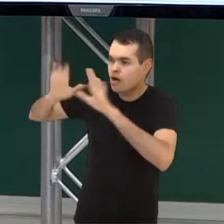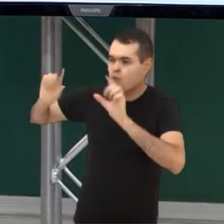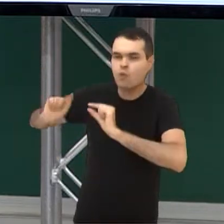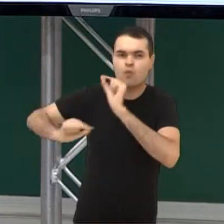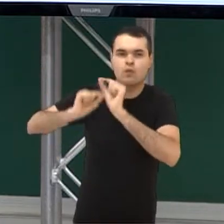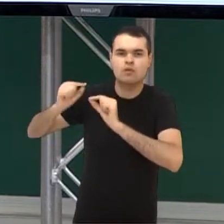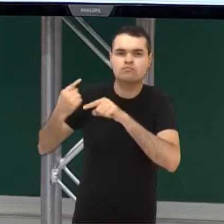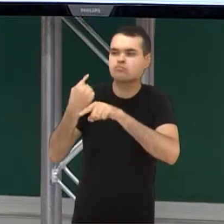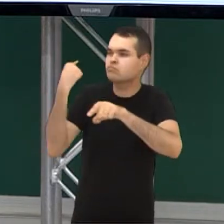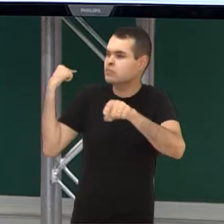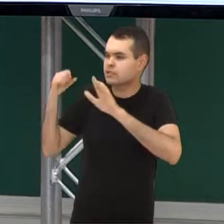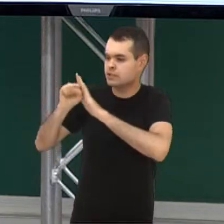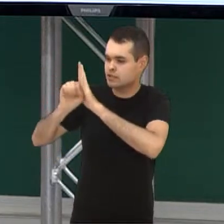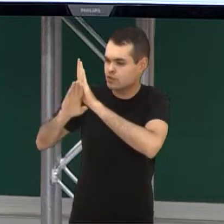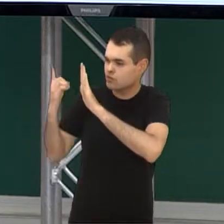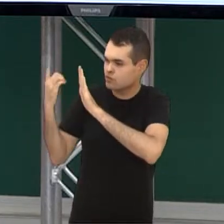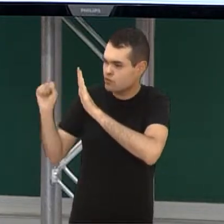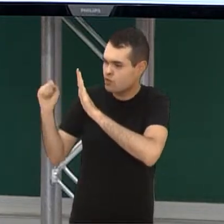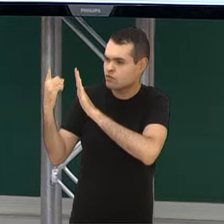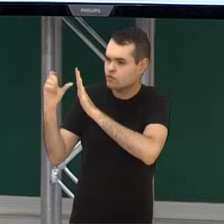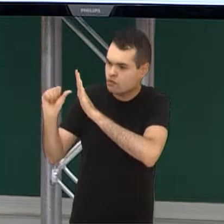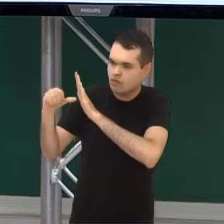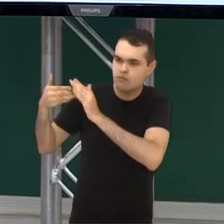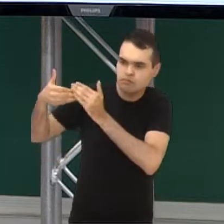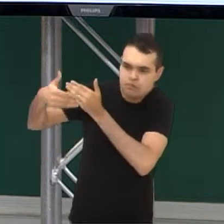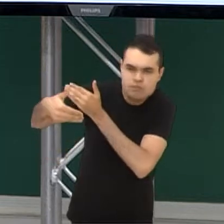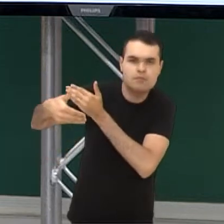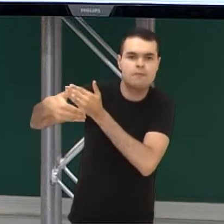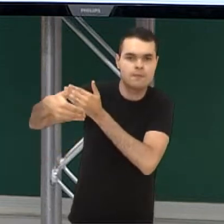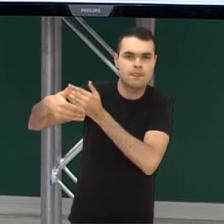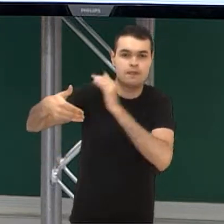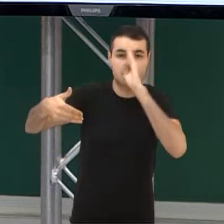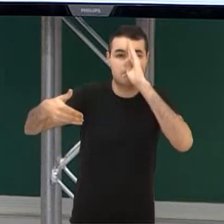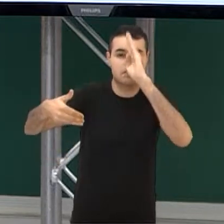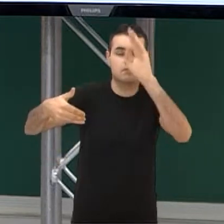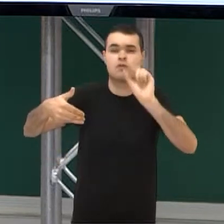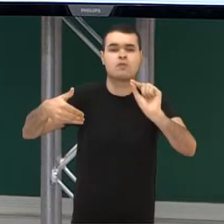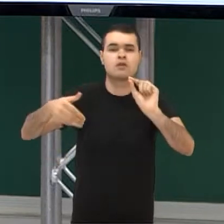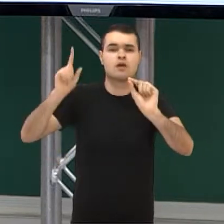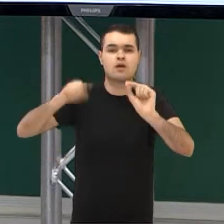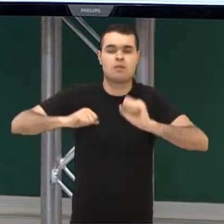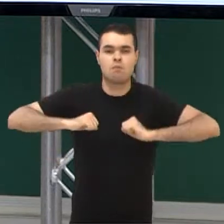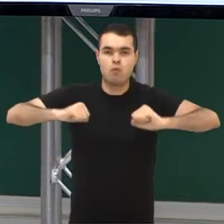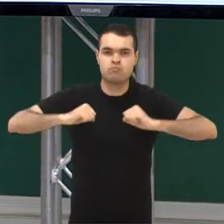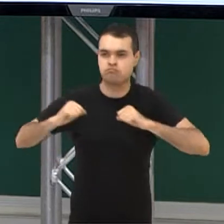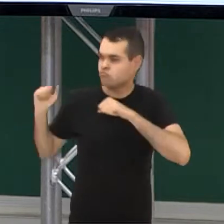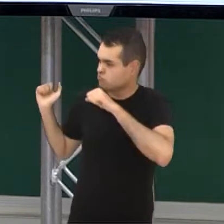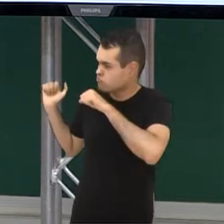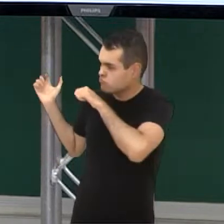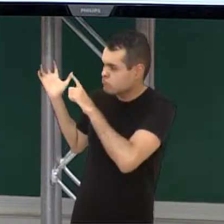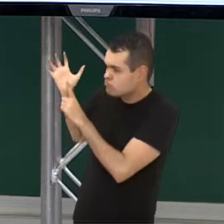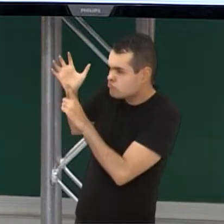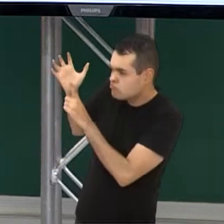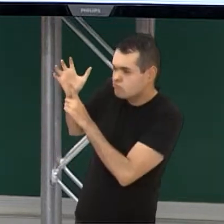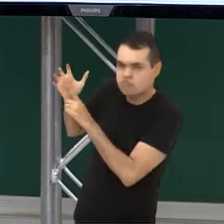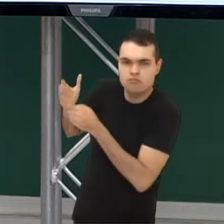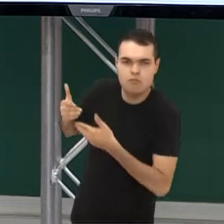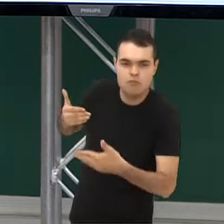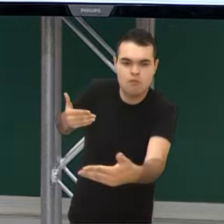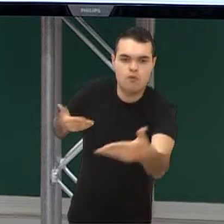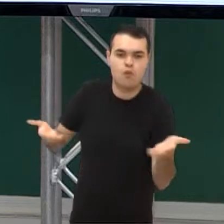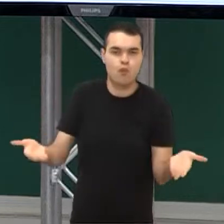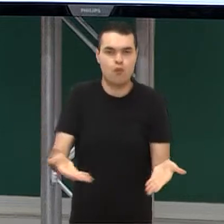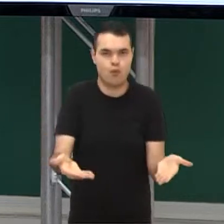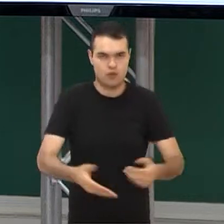são referentes ao século XVIII, século XIX, mas principalmente algo que impacta os nossos dias até hoje. E vamos